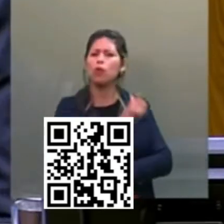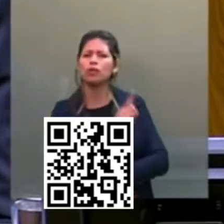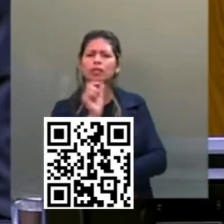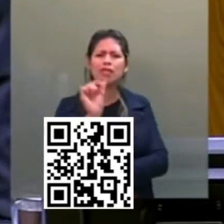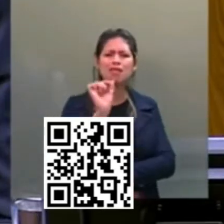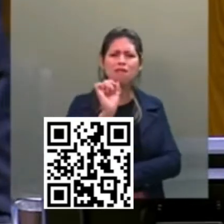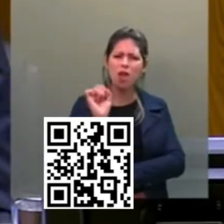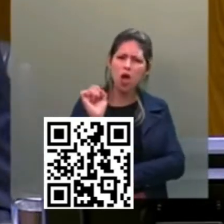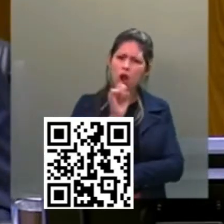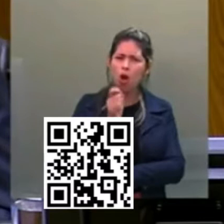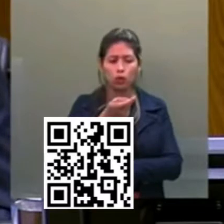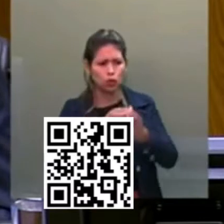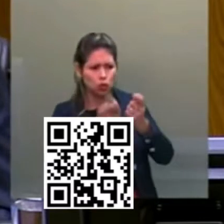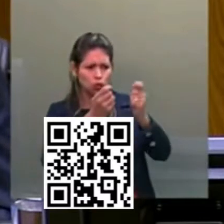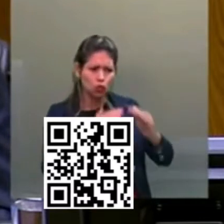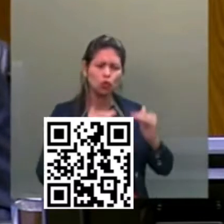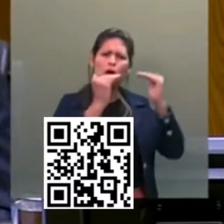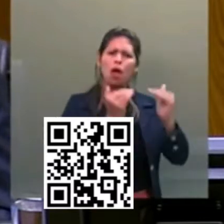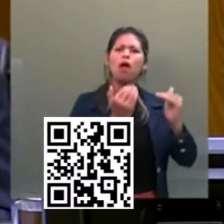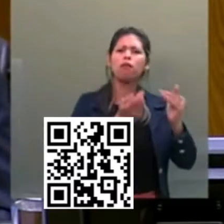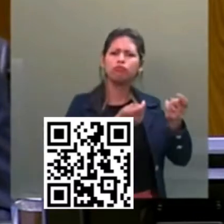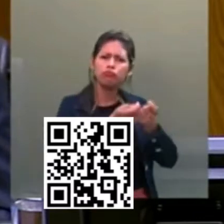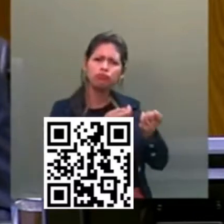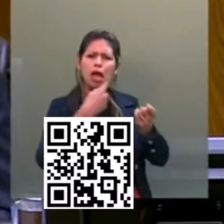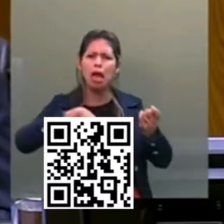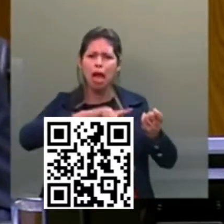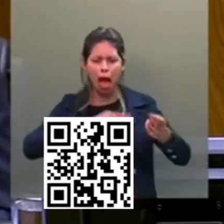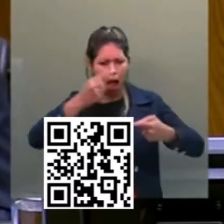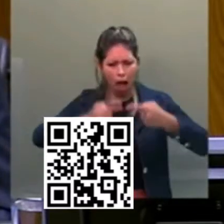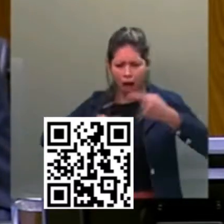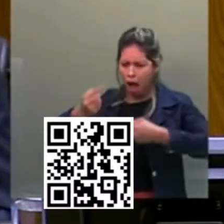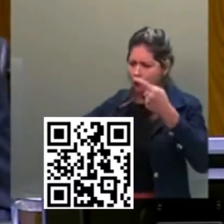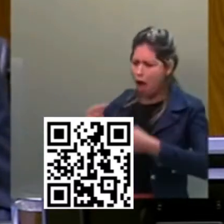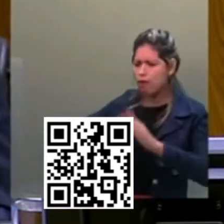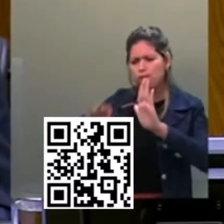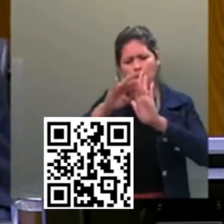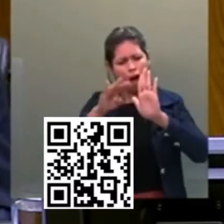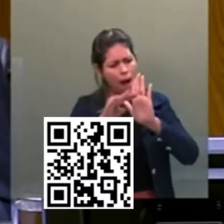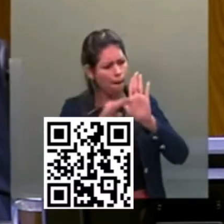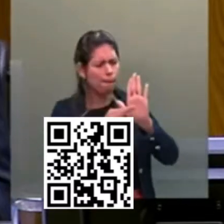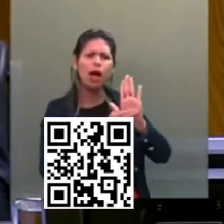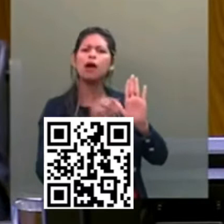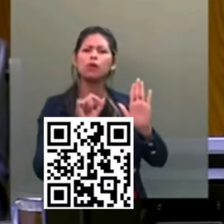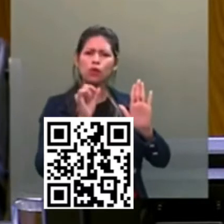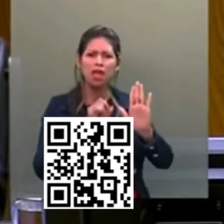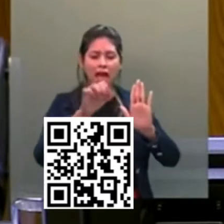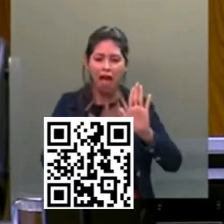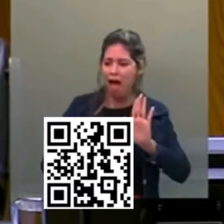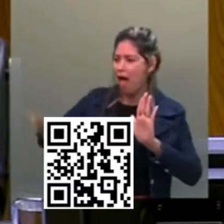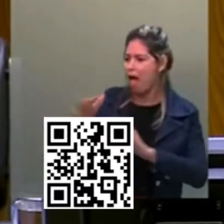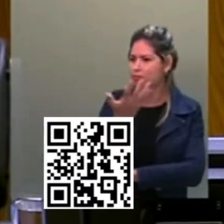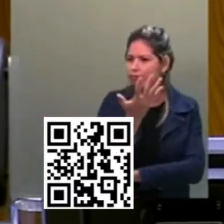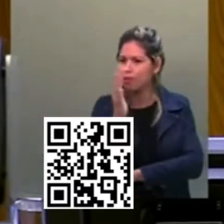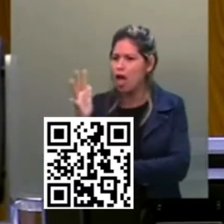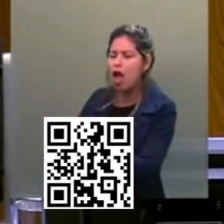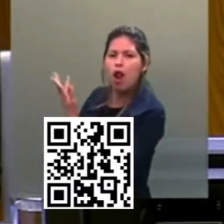desenvolvimento sustentável. Nesse sentido, discutimos também importantes matérias que dizem respeito à área ambiental, entre as quais destaca o